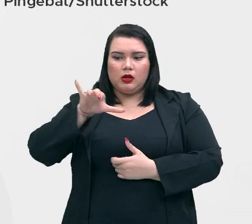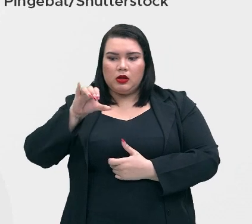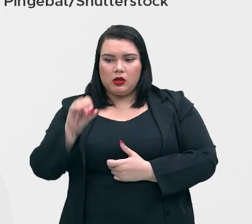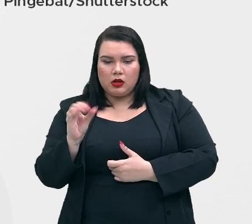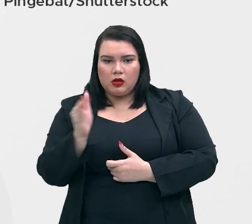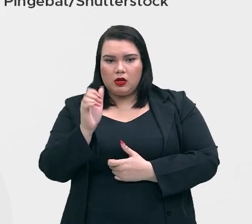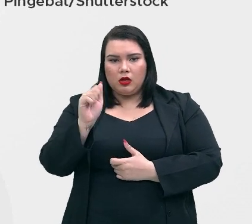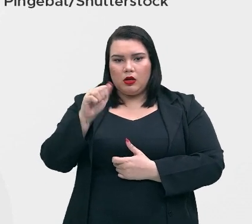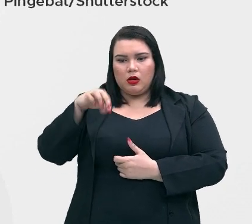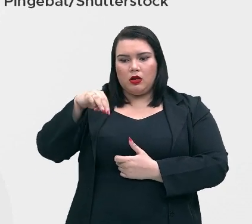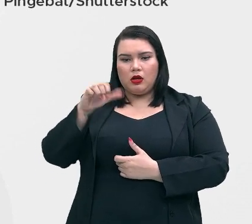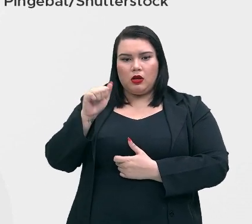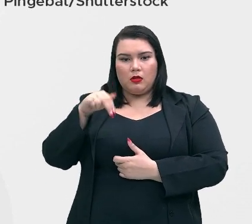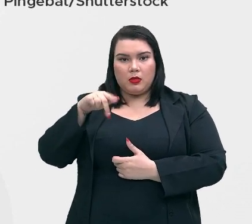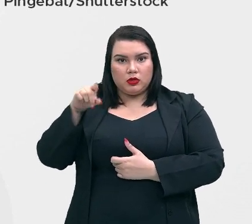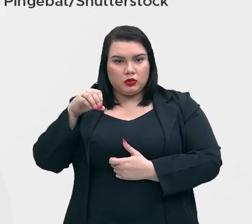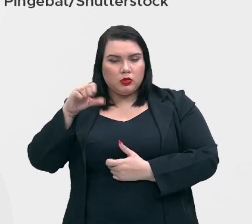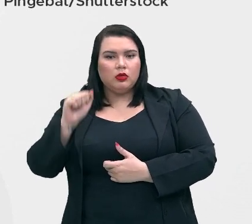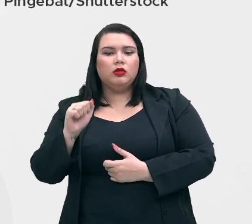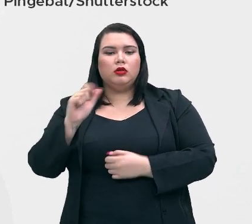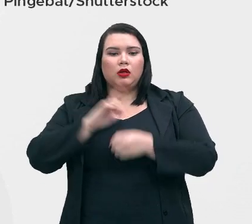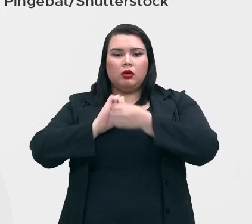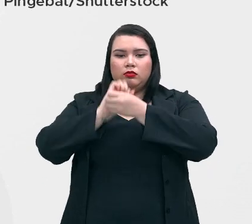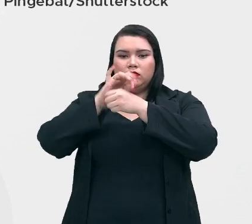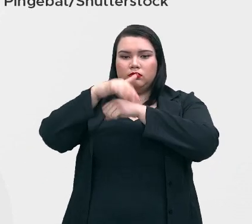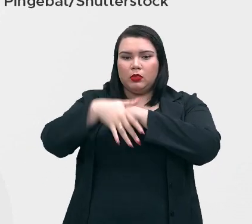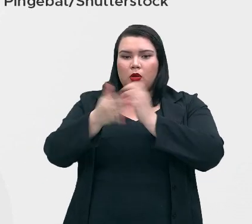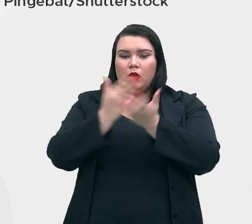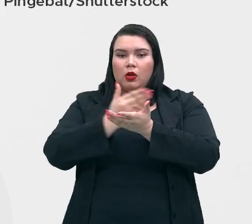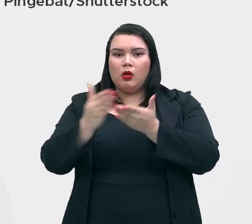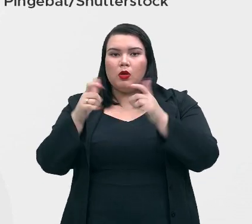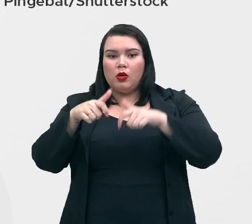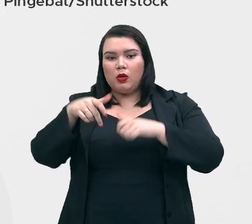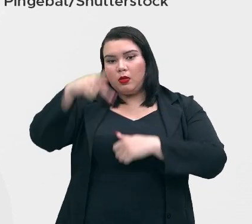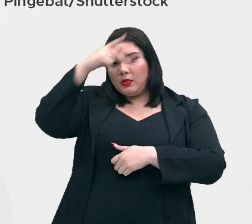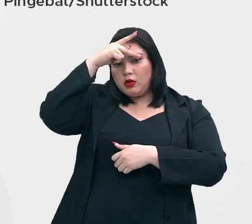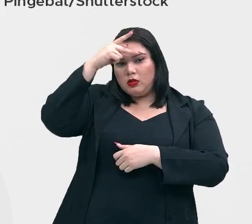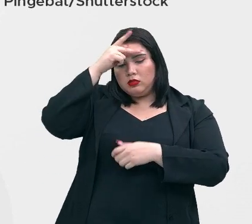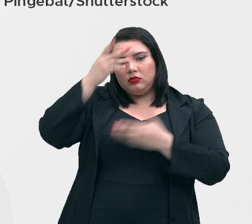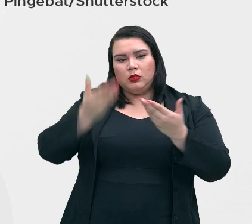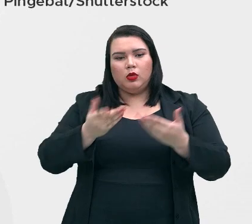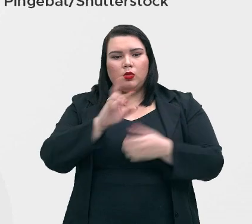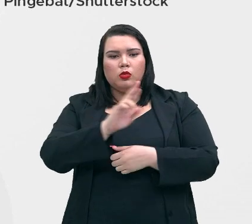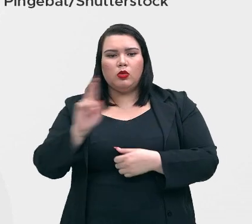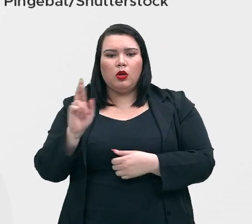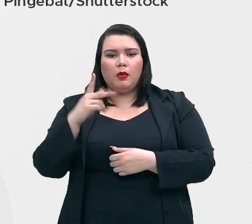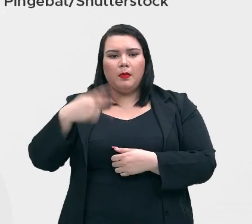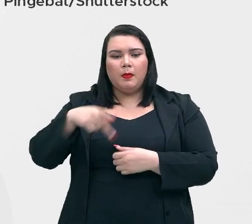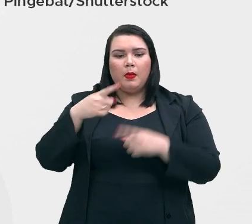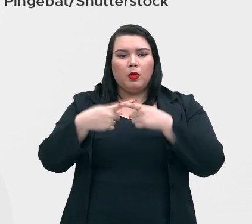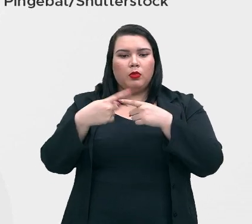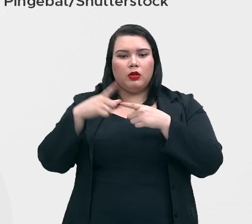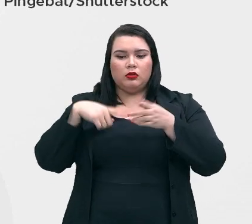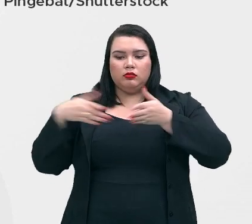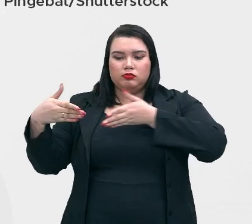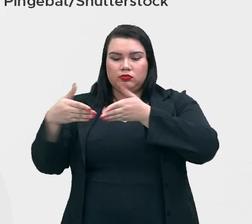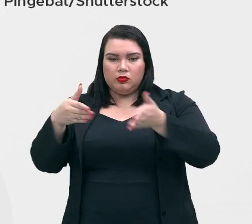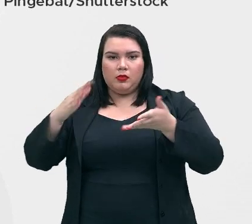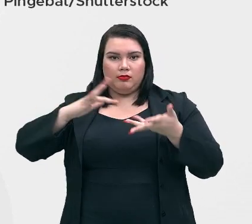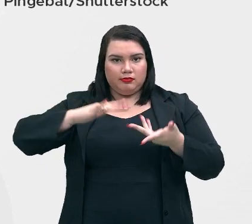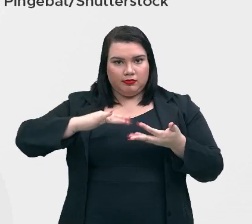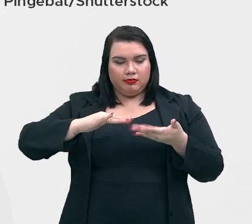lá nos Andes peruanos e recebe esse nome, né, de Rio Amazonas, a partir aí do encontro dos rios Negro